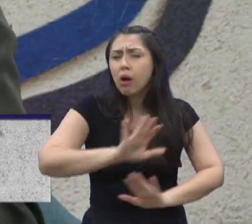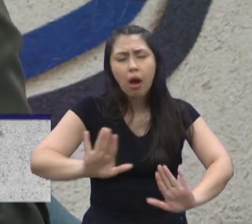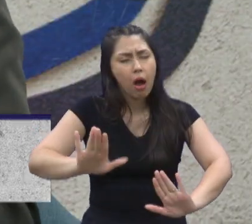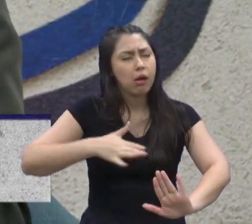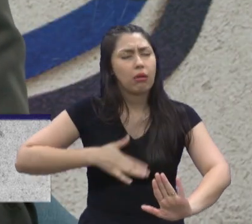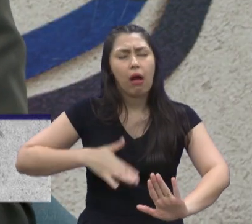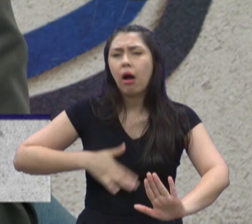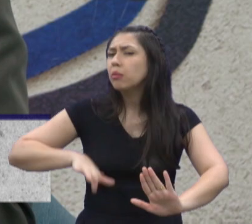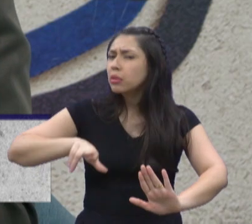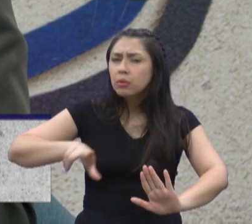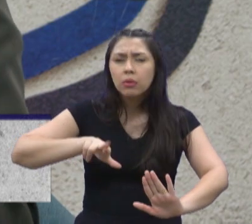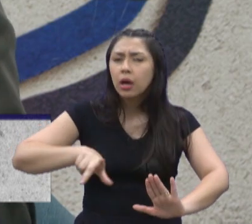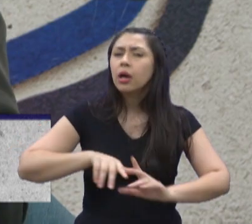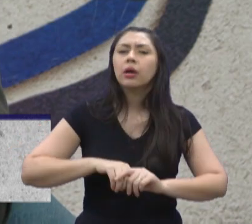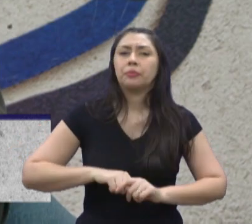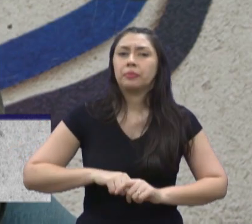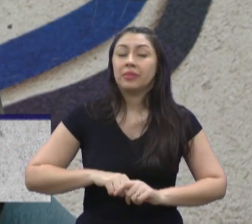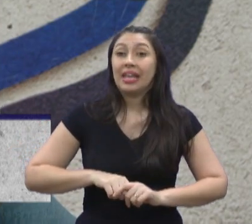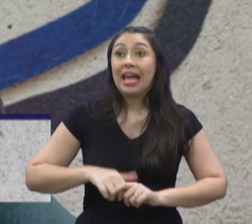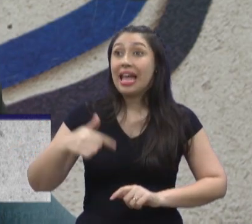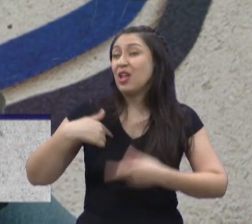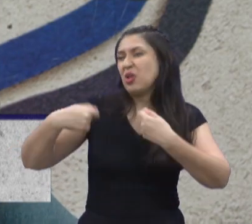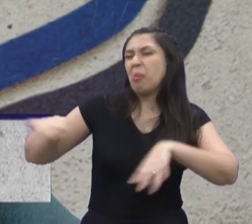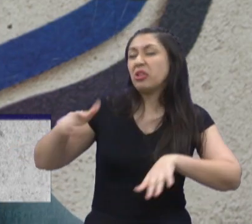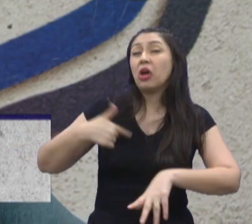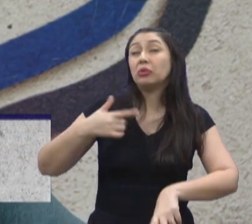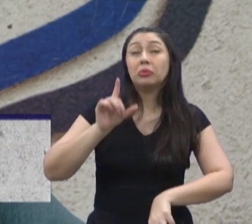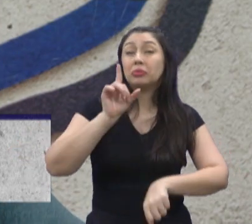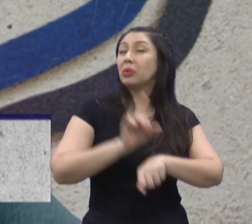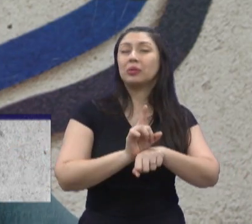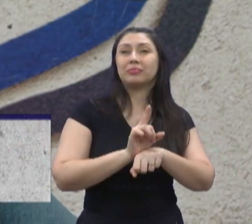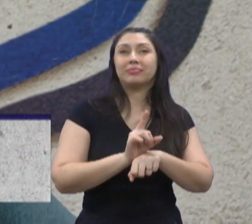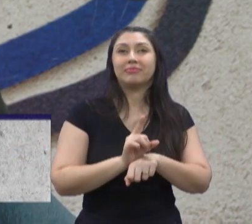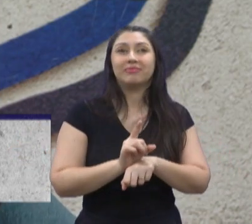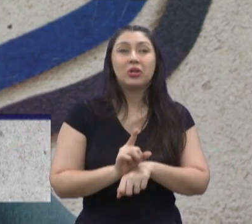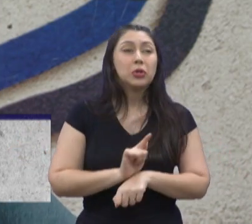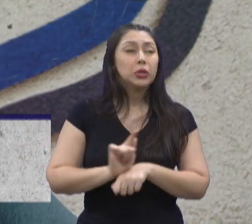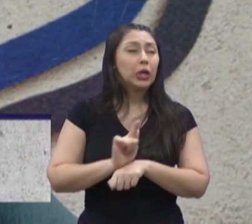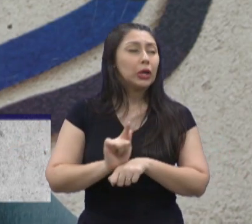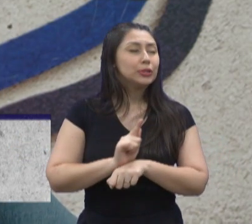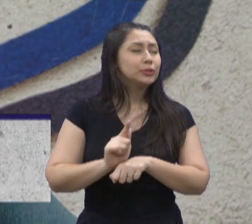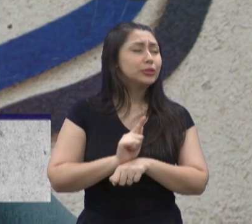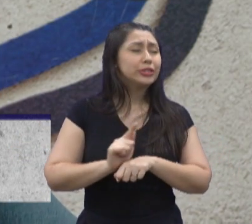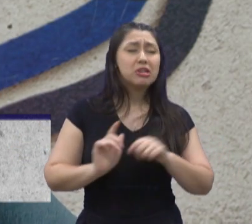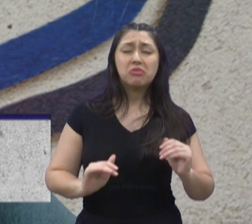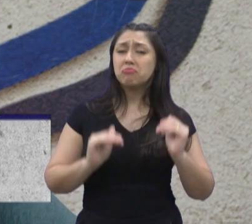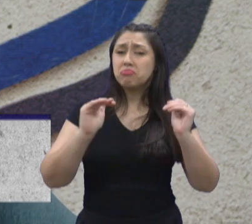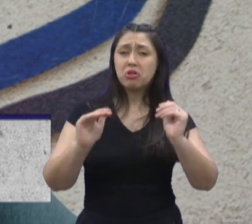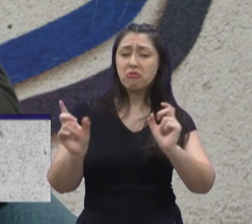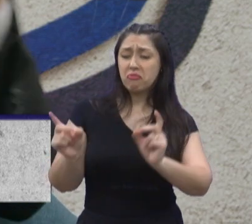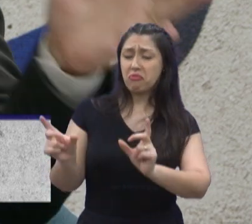assim, que eu não preciso, eu sou dono da empresa, eu sou o gerente, eu né? Eu trabalho